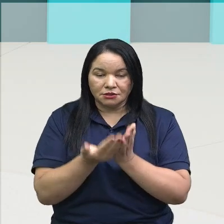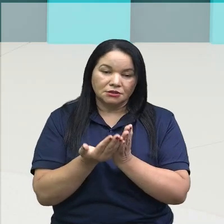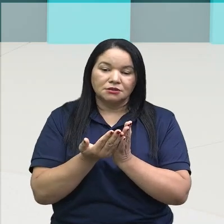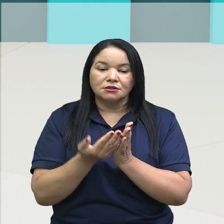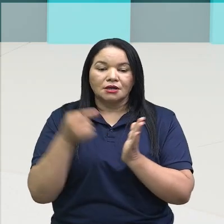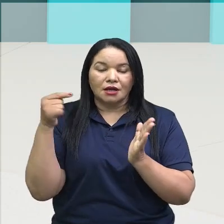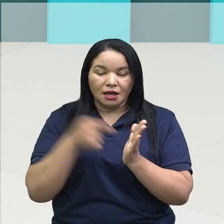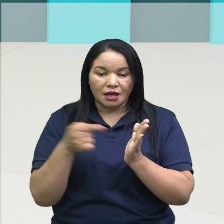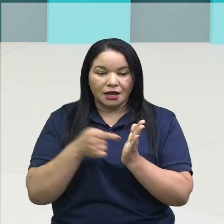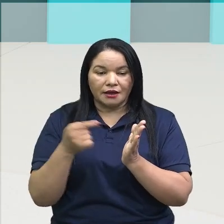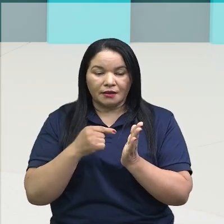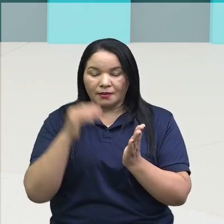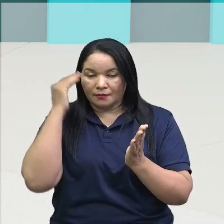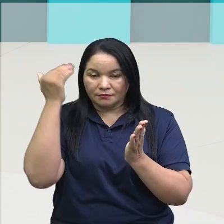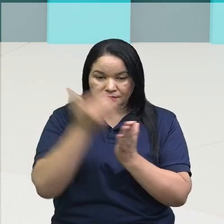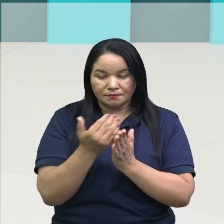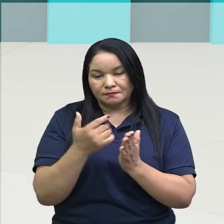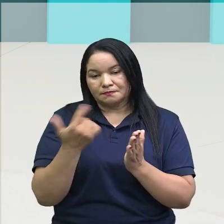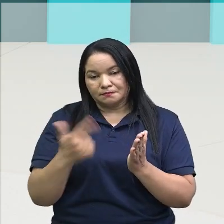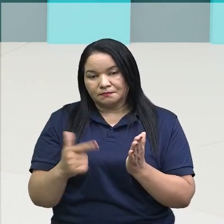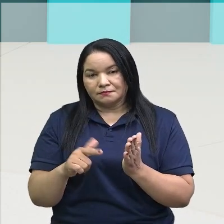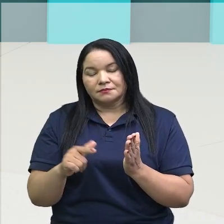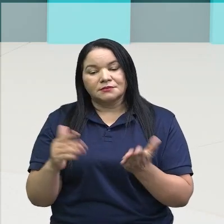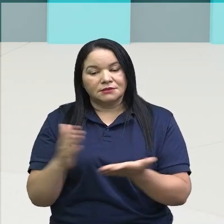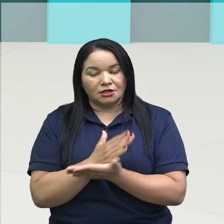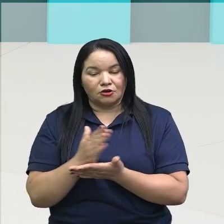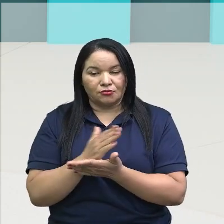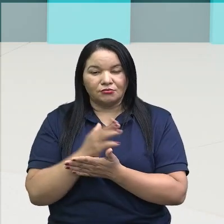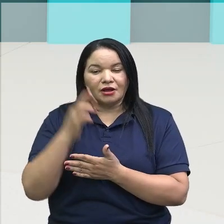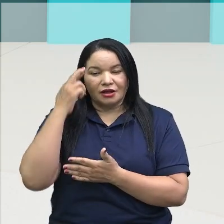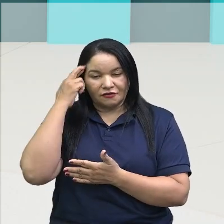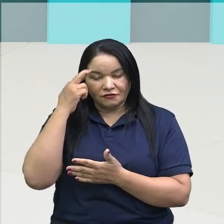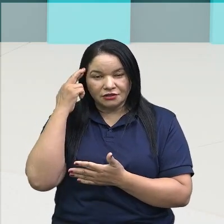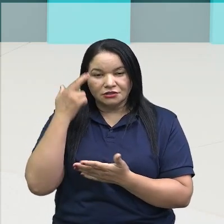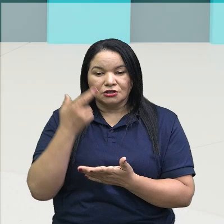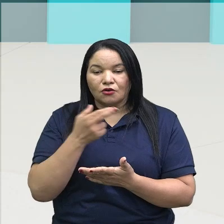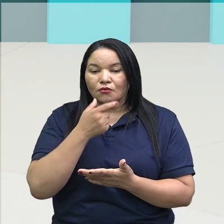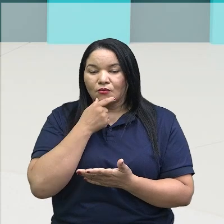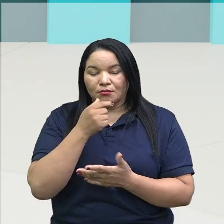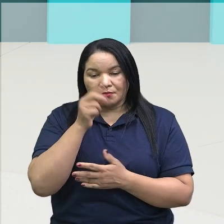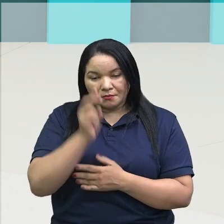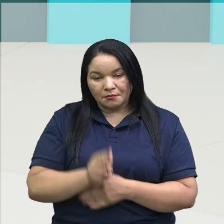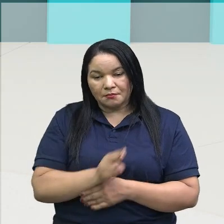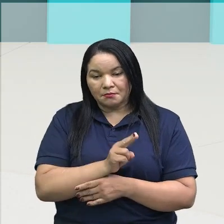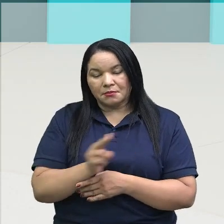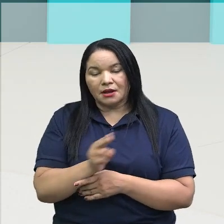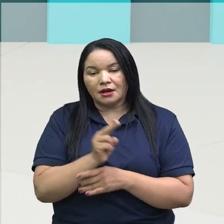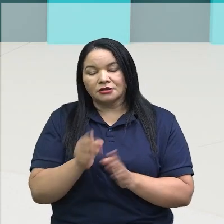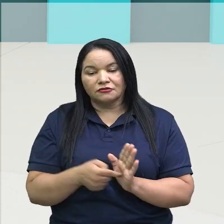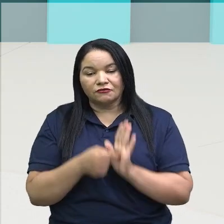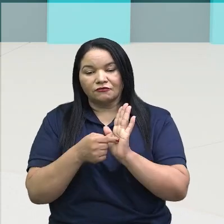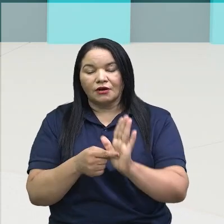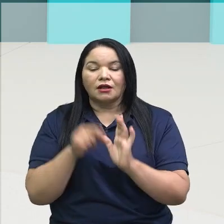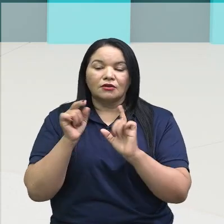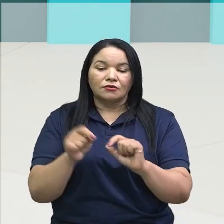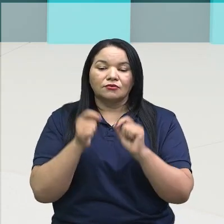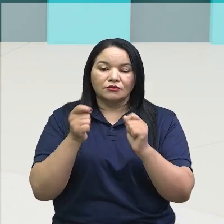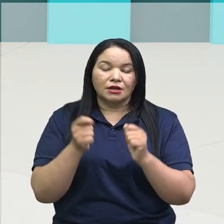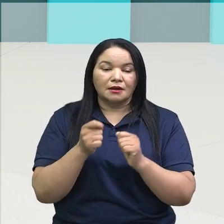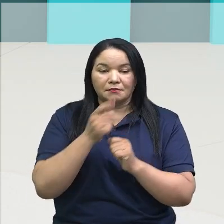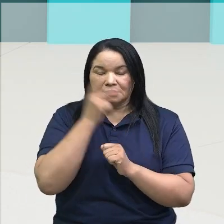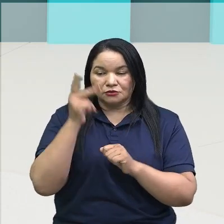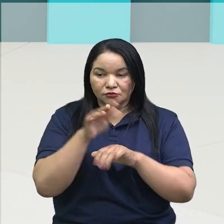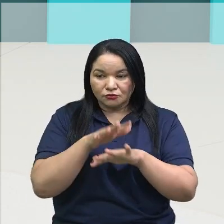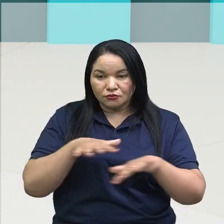prega. Então, observe que são reflexões que são colocadas por Padre Antônio Vieira exatamente para as pessoas